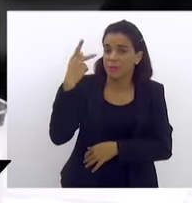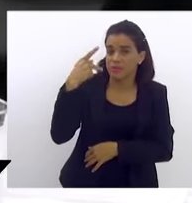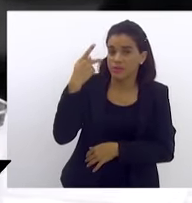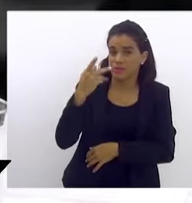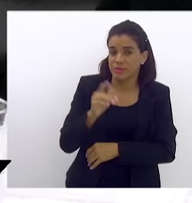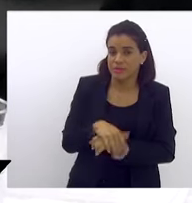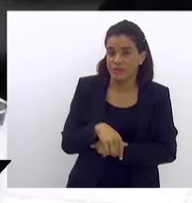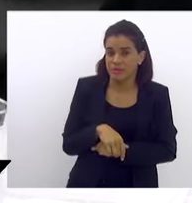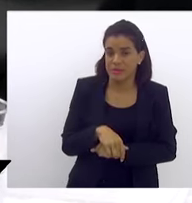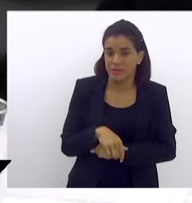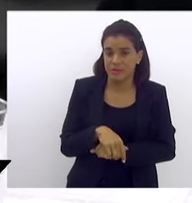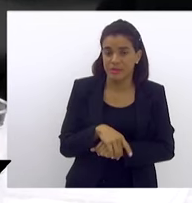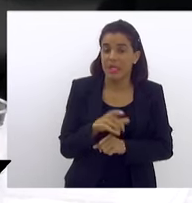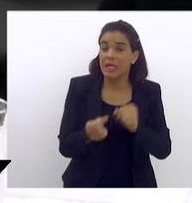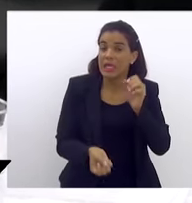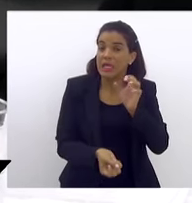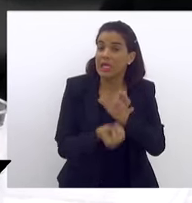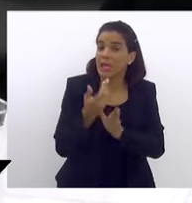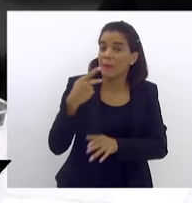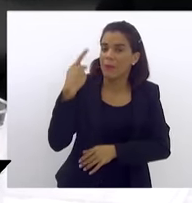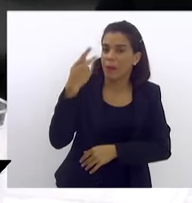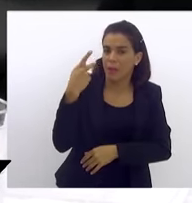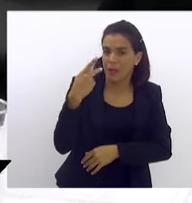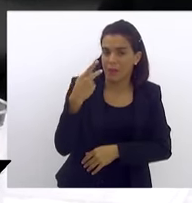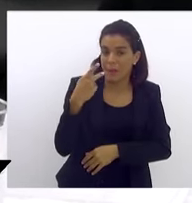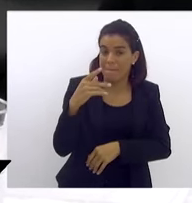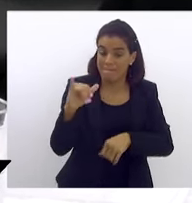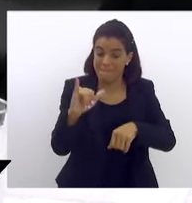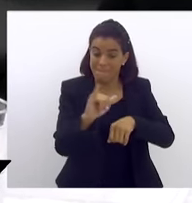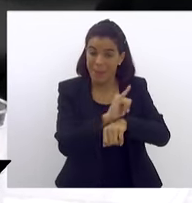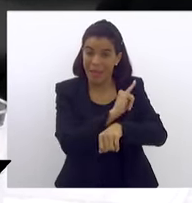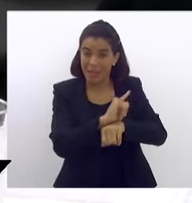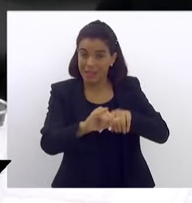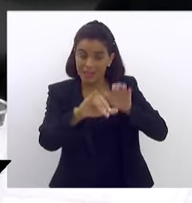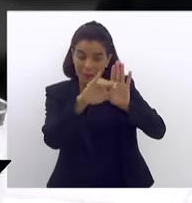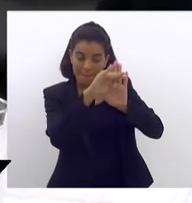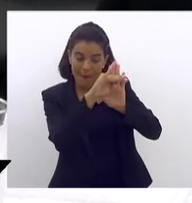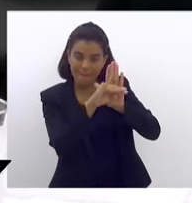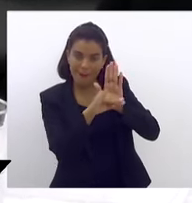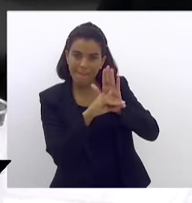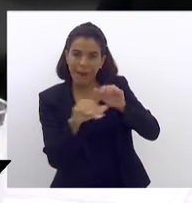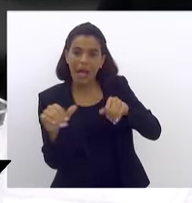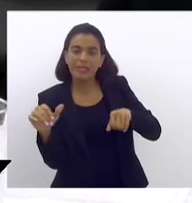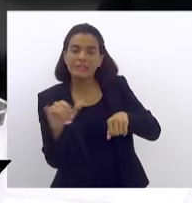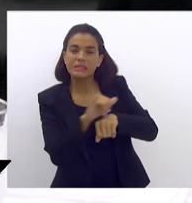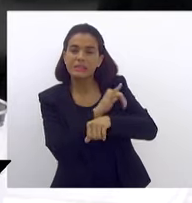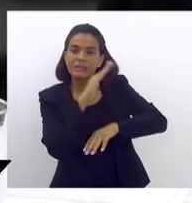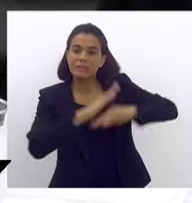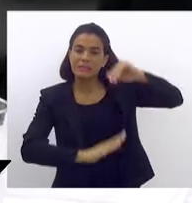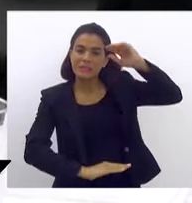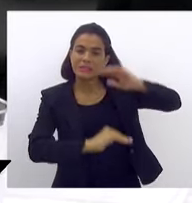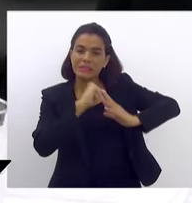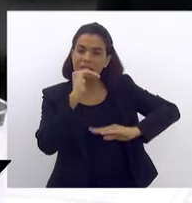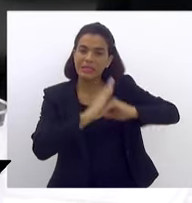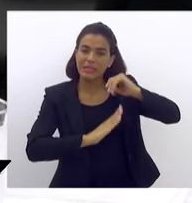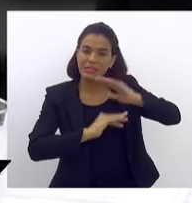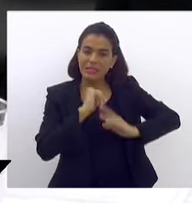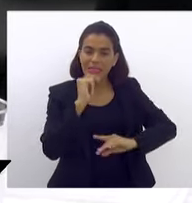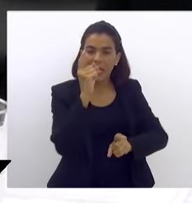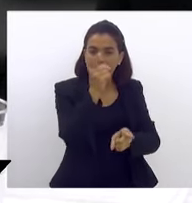política estabelece um programa mecanismo são as técnicas de Diagnóstico são